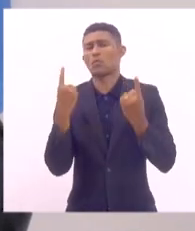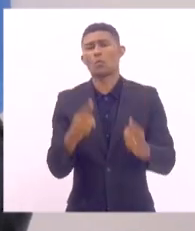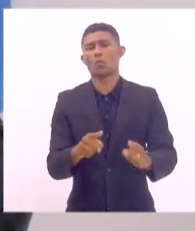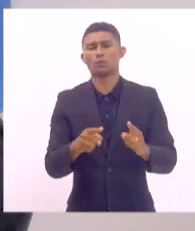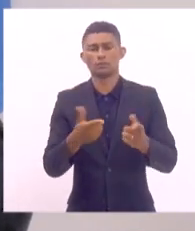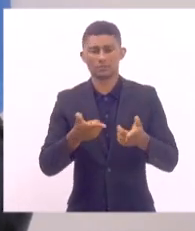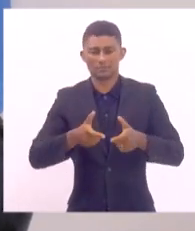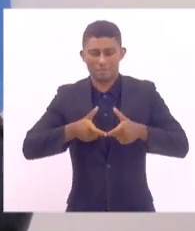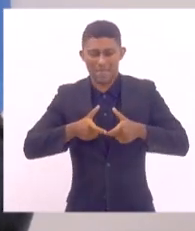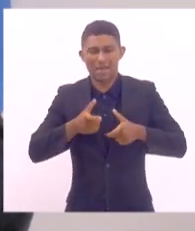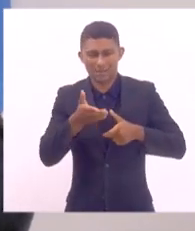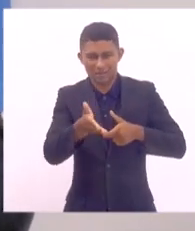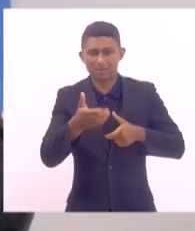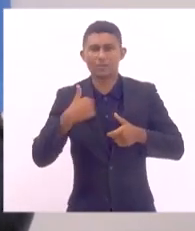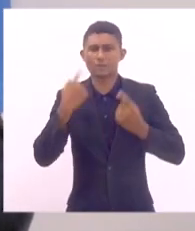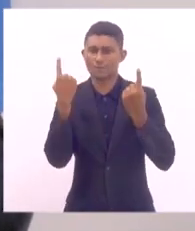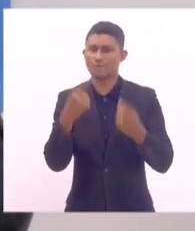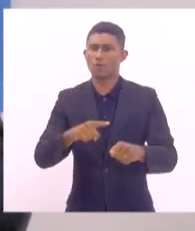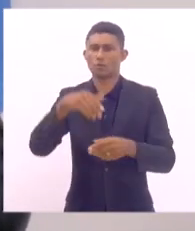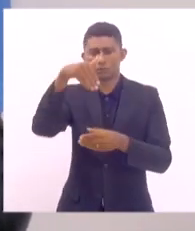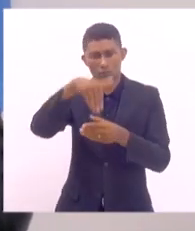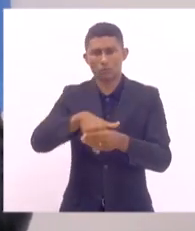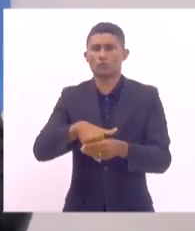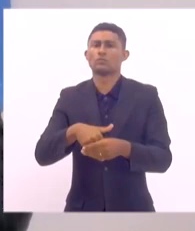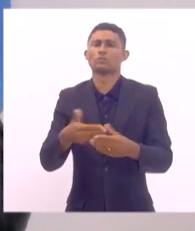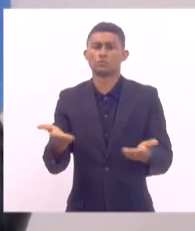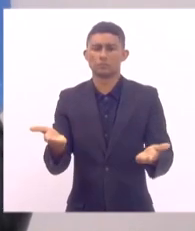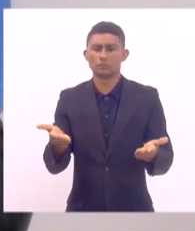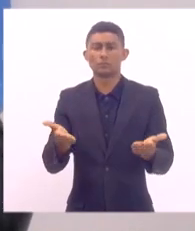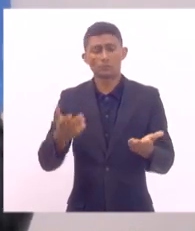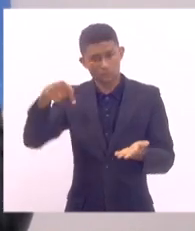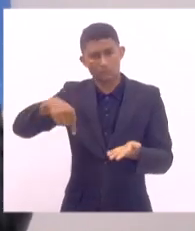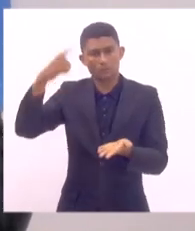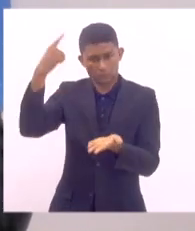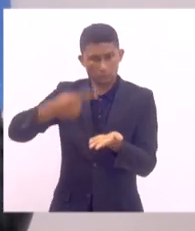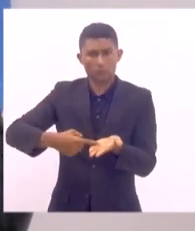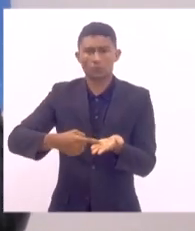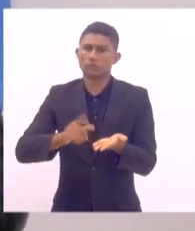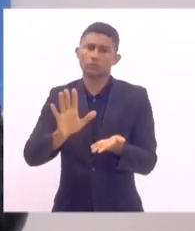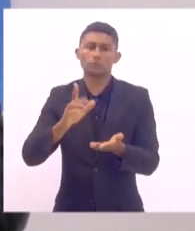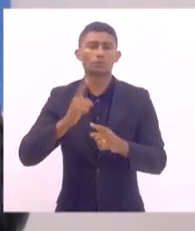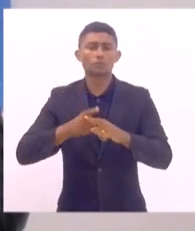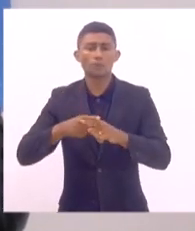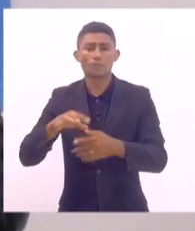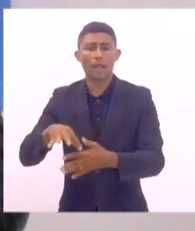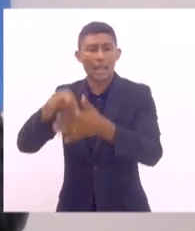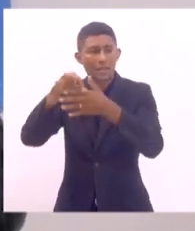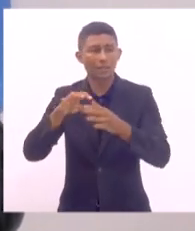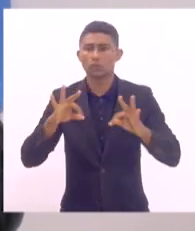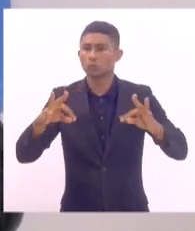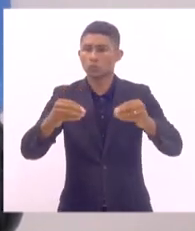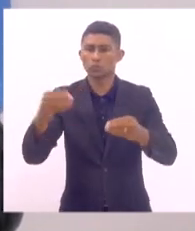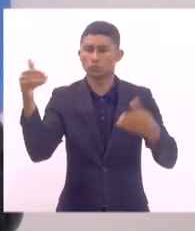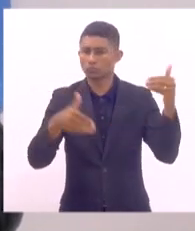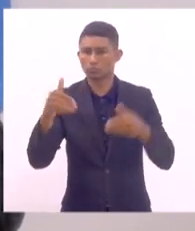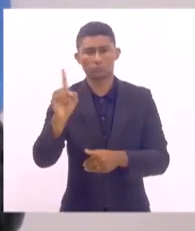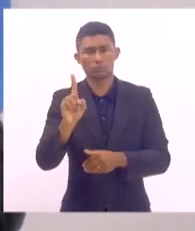medalha específica. Então, não dá para dizer aqui que vai sair um acordo, porque não são todos os líderes. Mas eu acho que os presentes